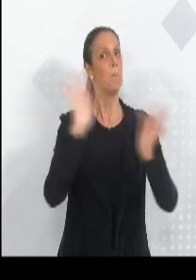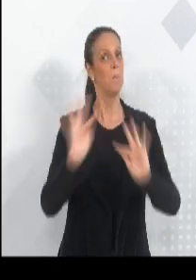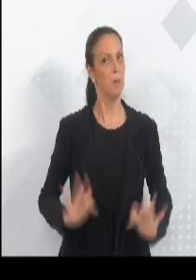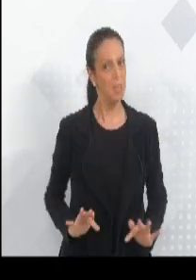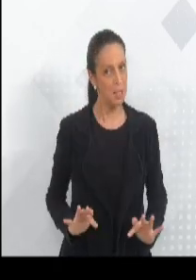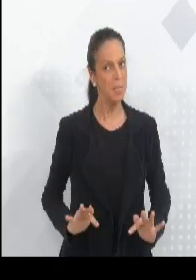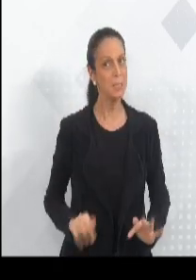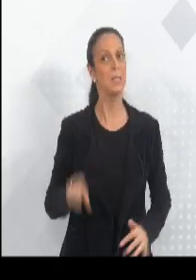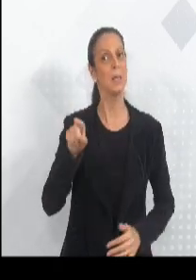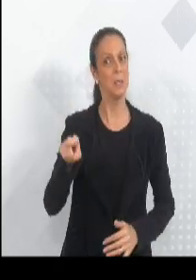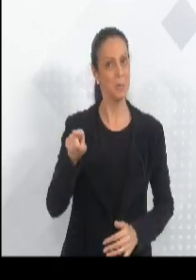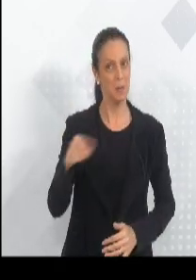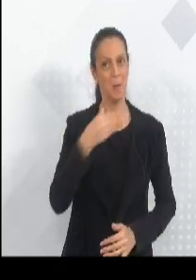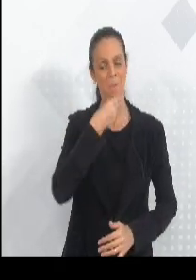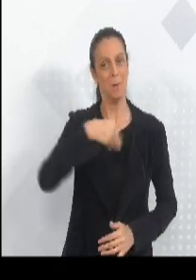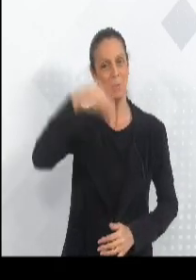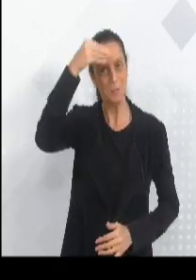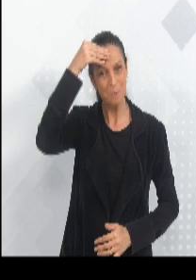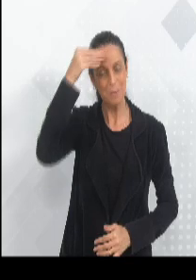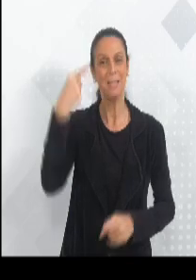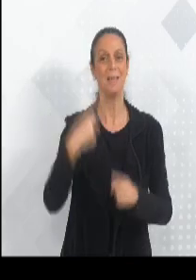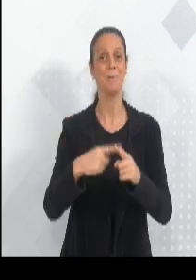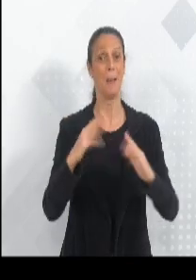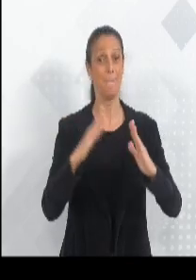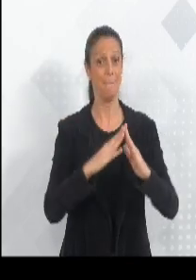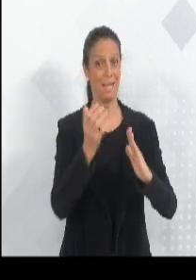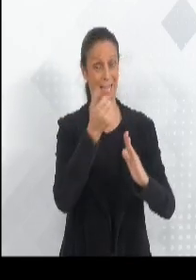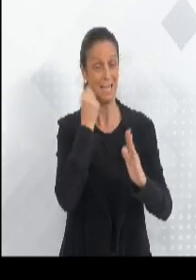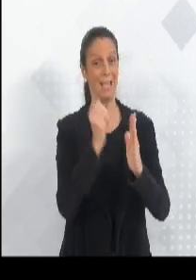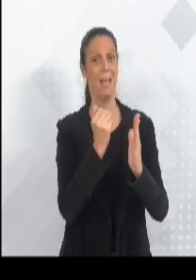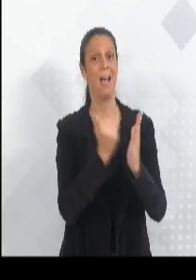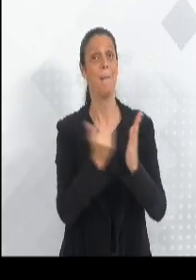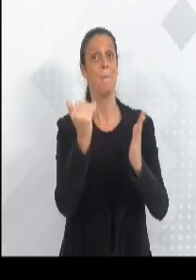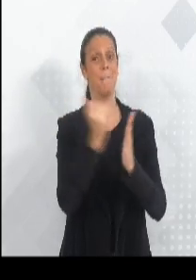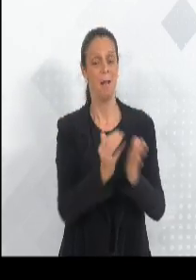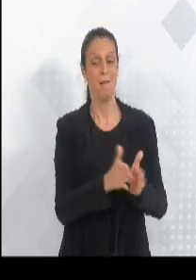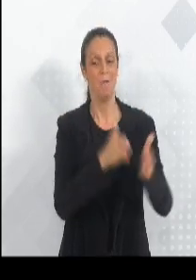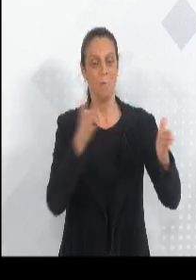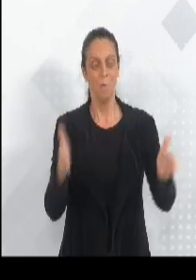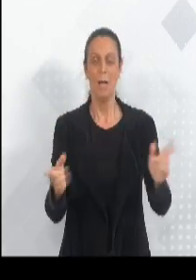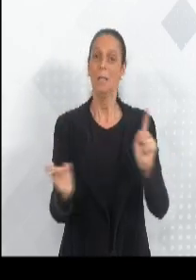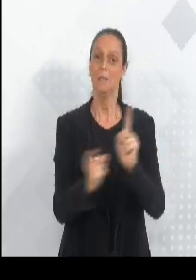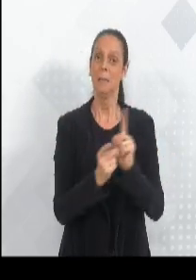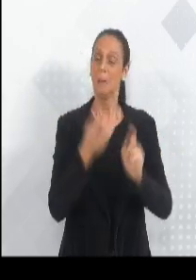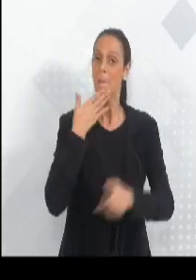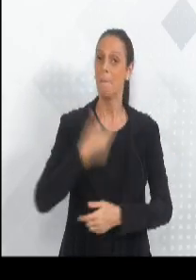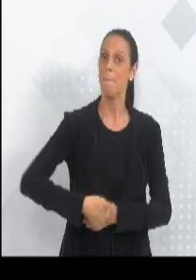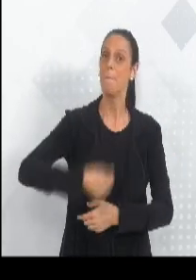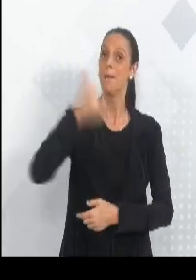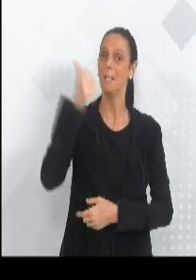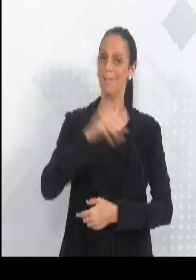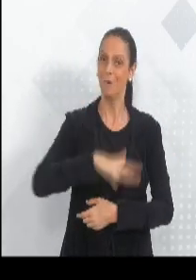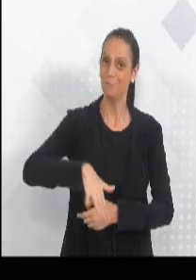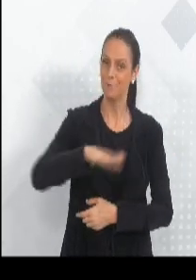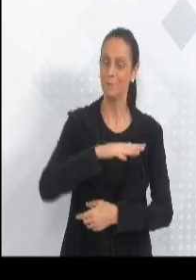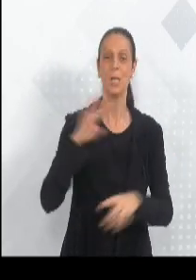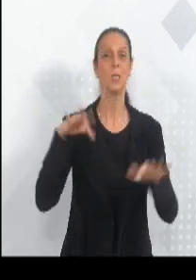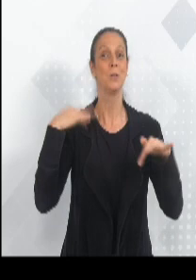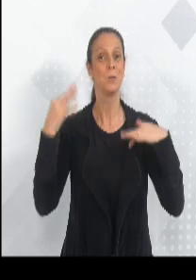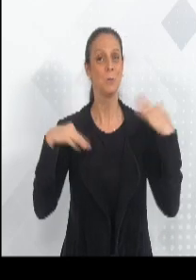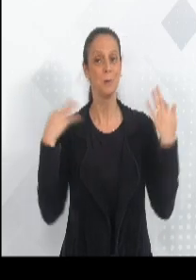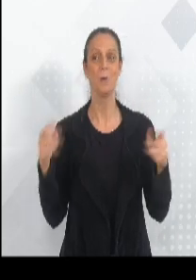iniciativa deles para ampliar para atender bem a população da região e dos turistas que passam